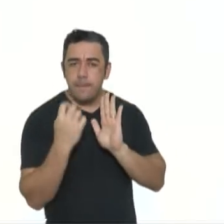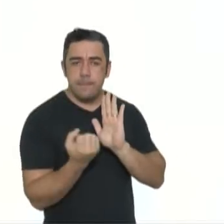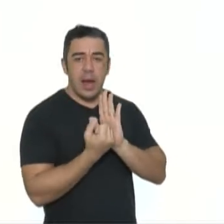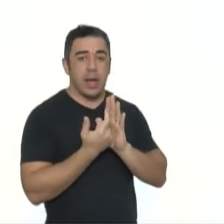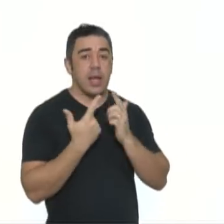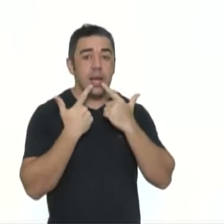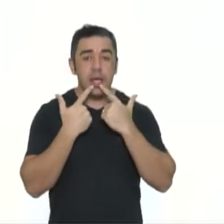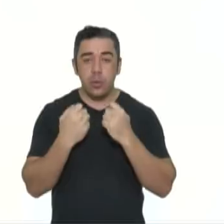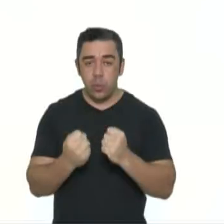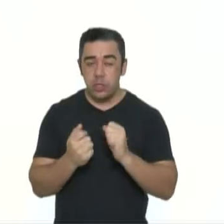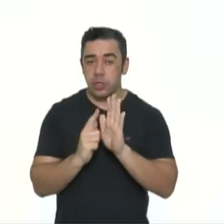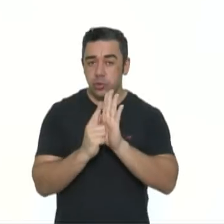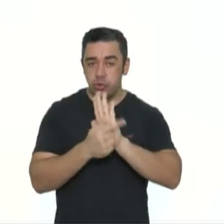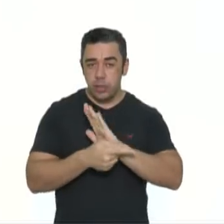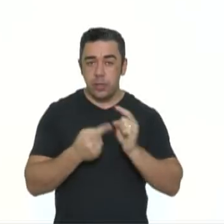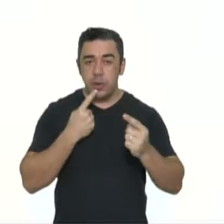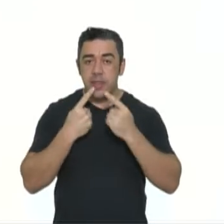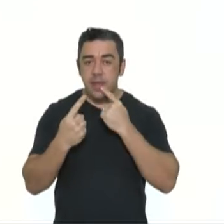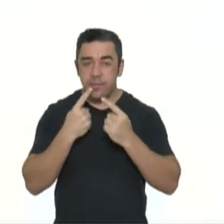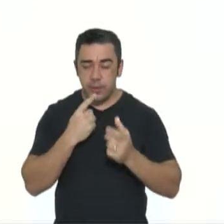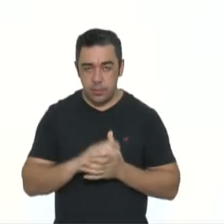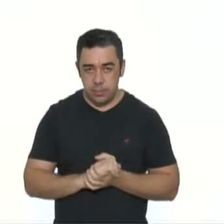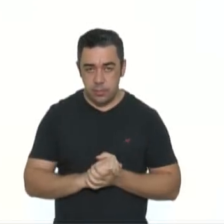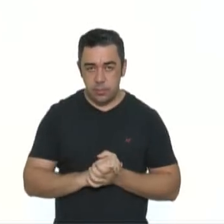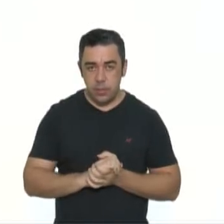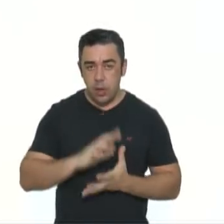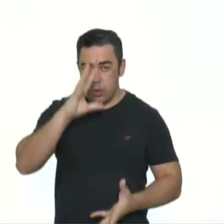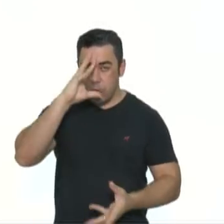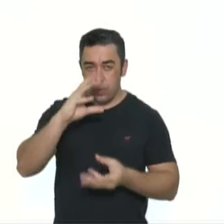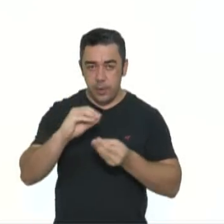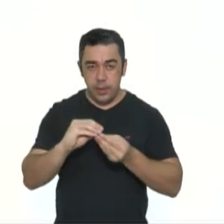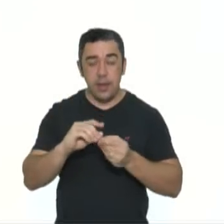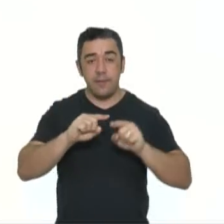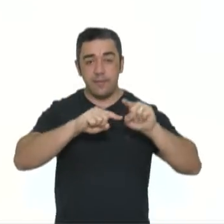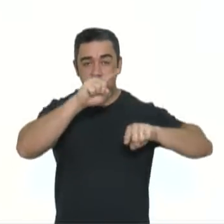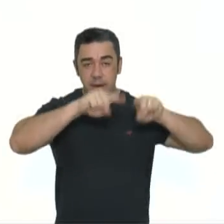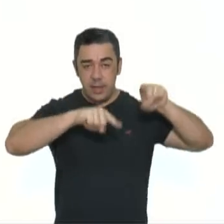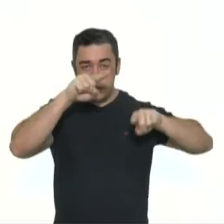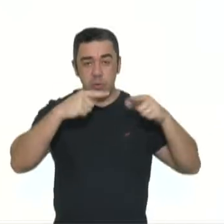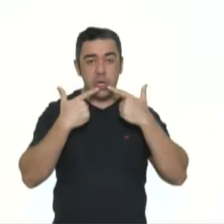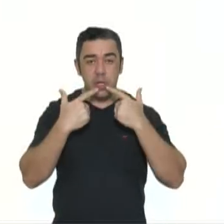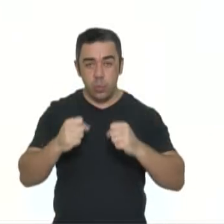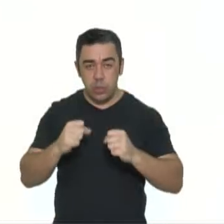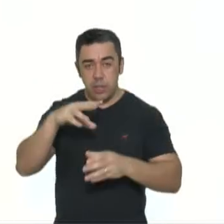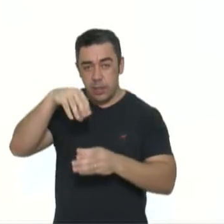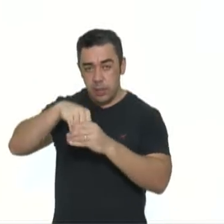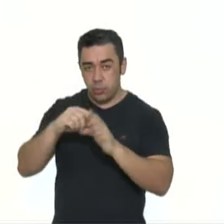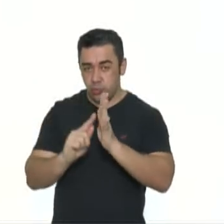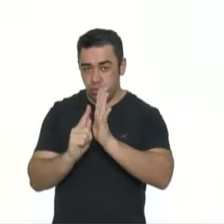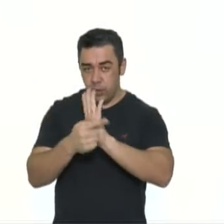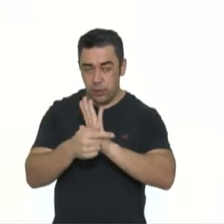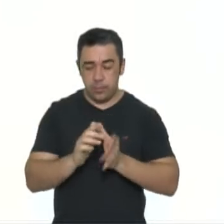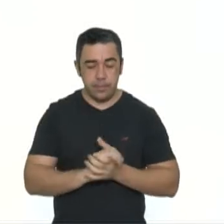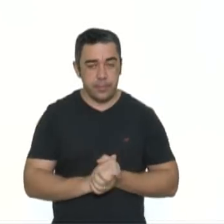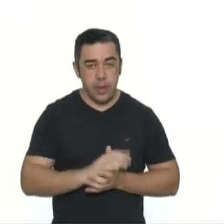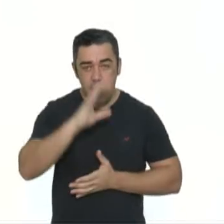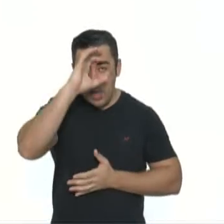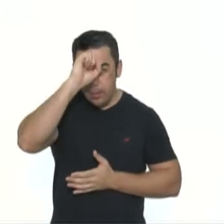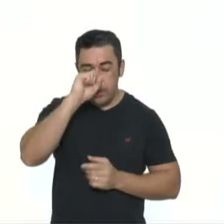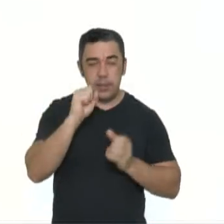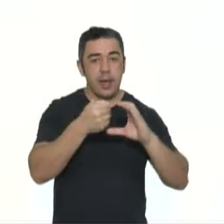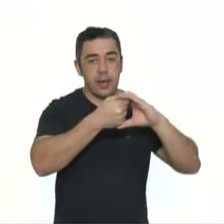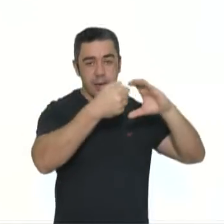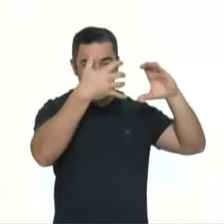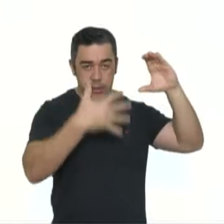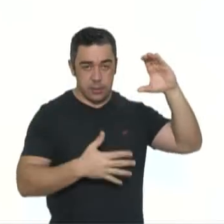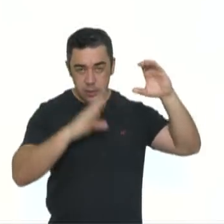do gênero entrevista, compreender a variação linguística presente nesse gênero, aprender as características